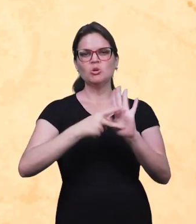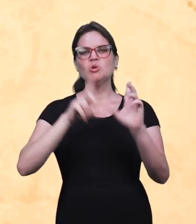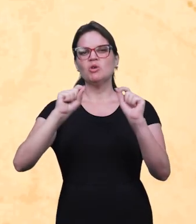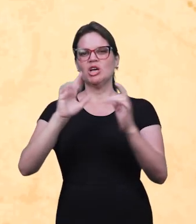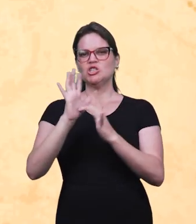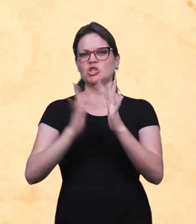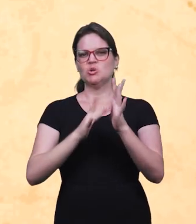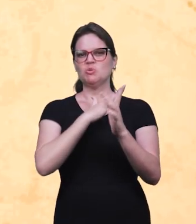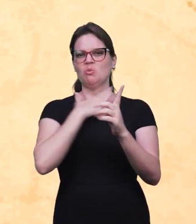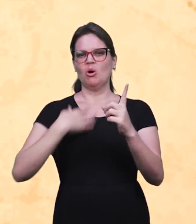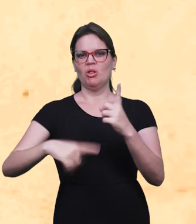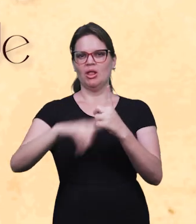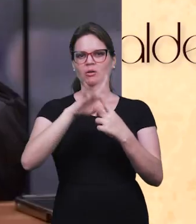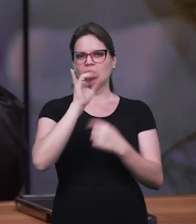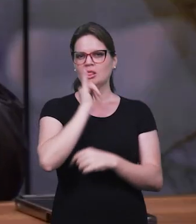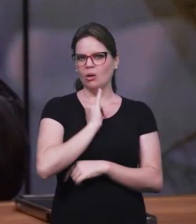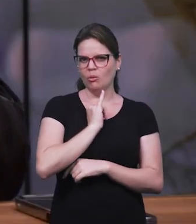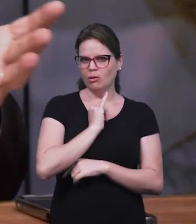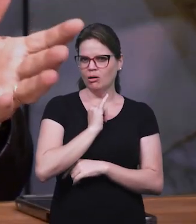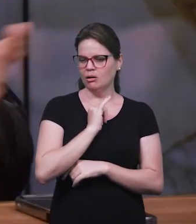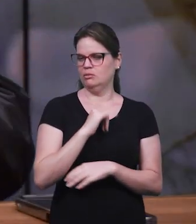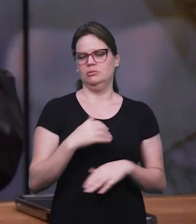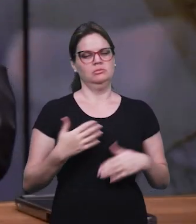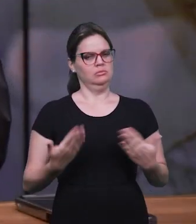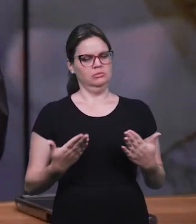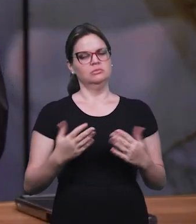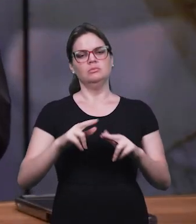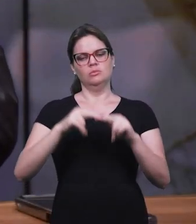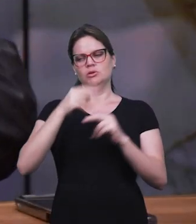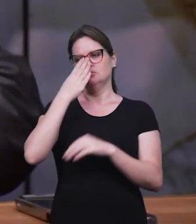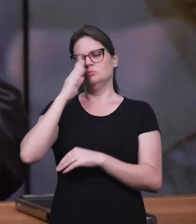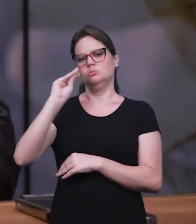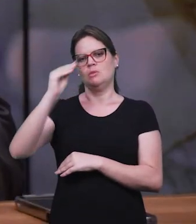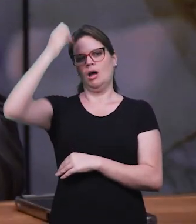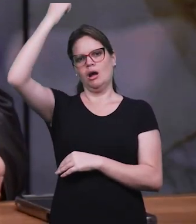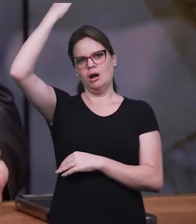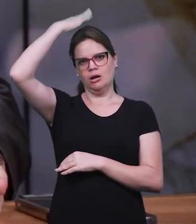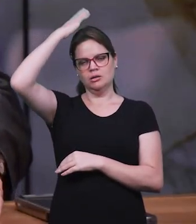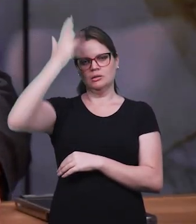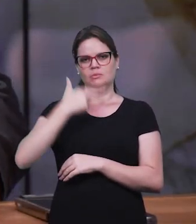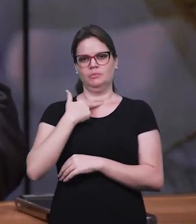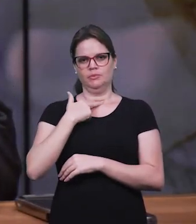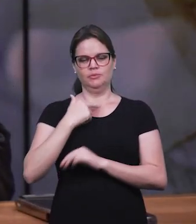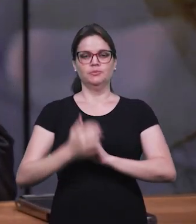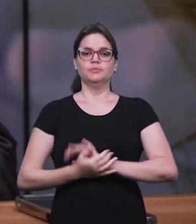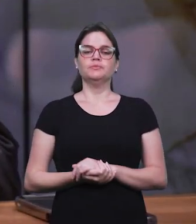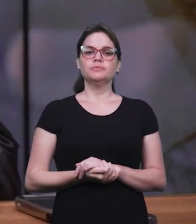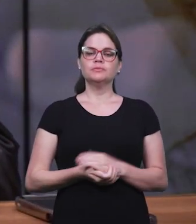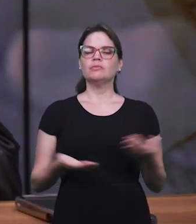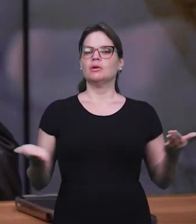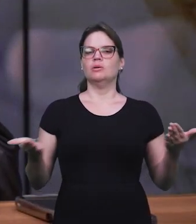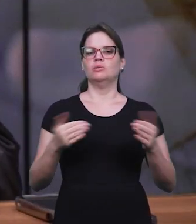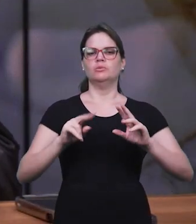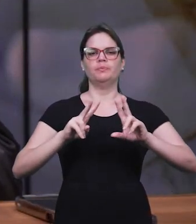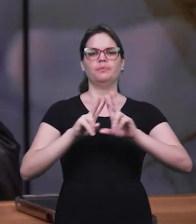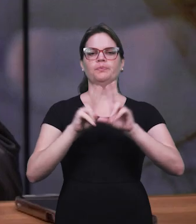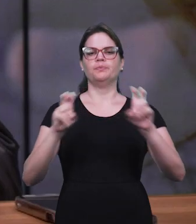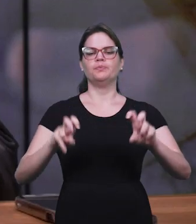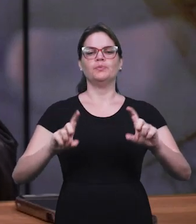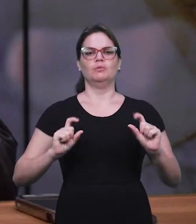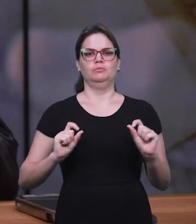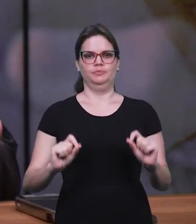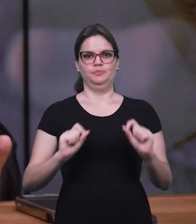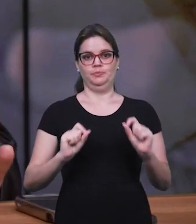morreu debalde, ou seja, morreu em vão. Hoje o nosso tema